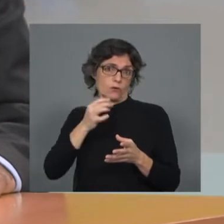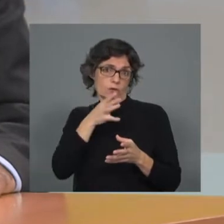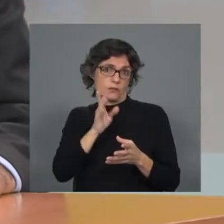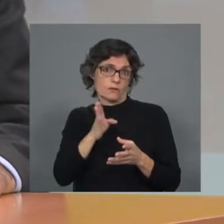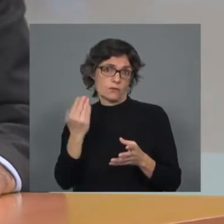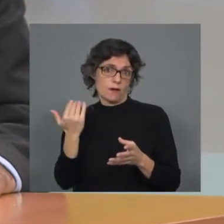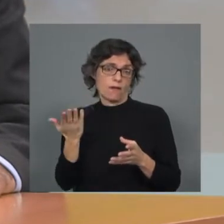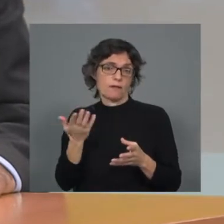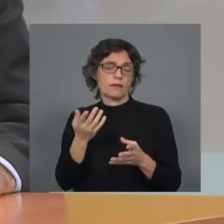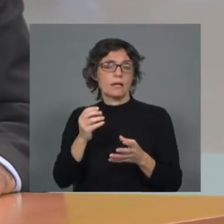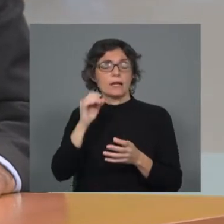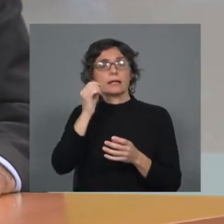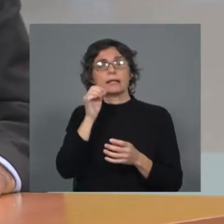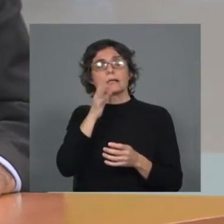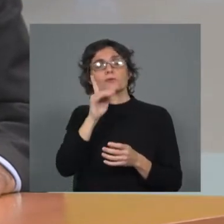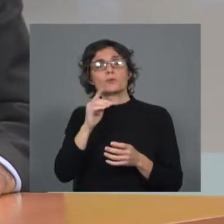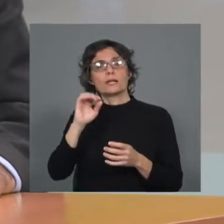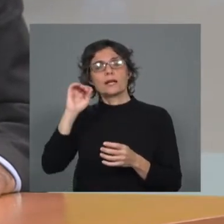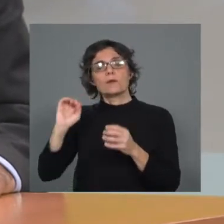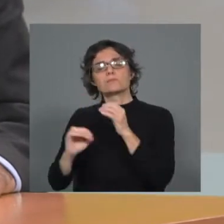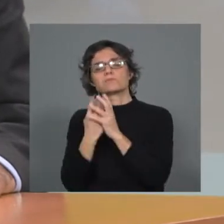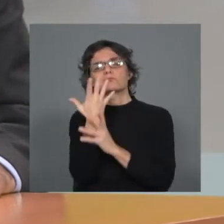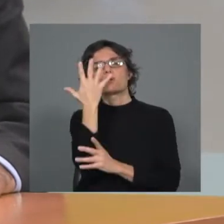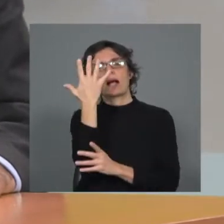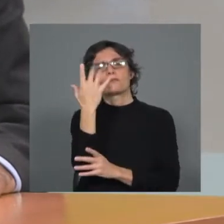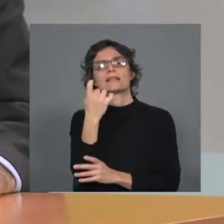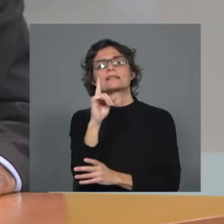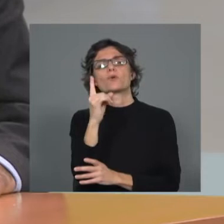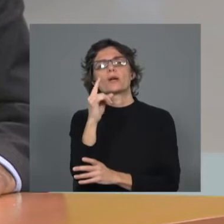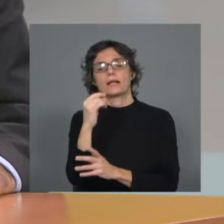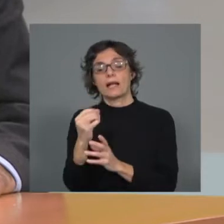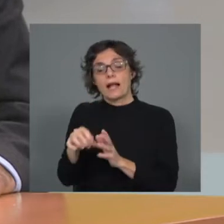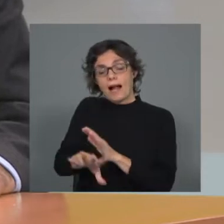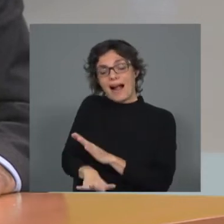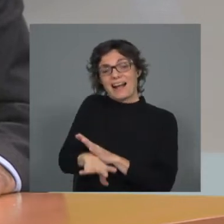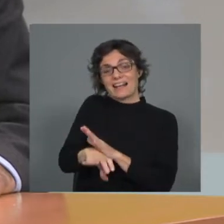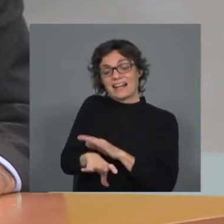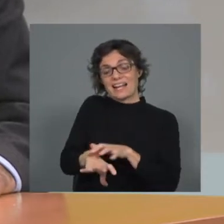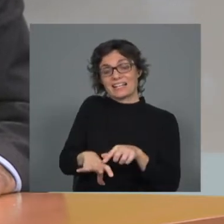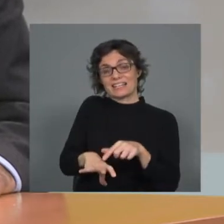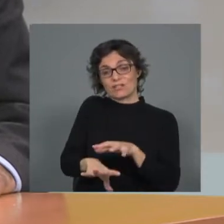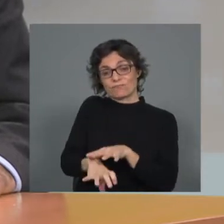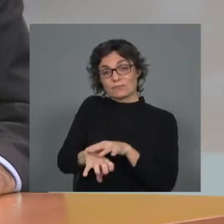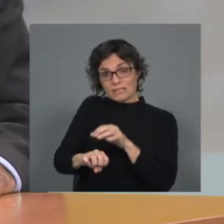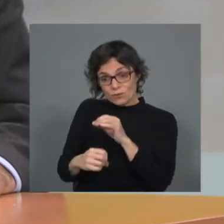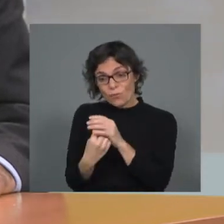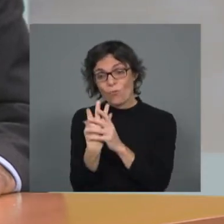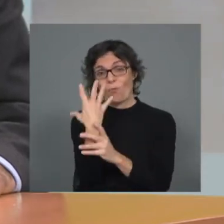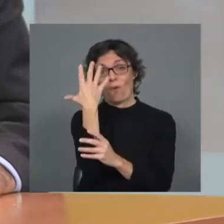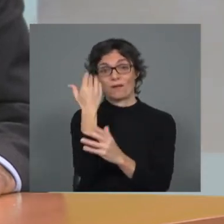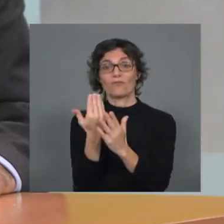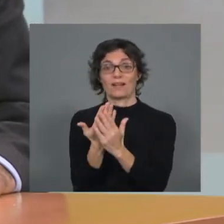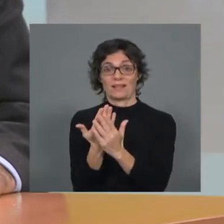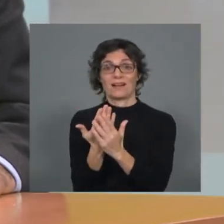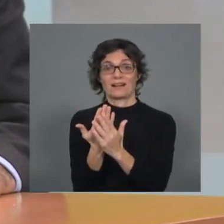esta: uma árvore não cresce sem raízes. Para crescer e dar fruto, uma árvore tem que ter raízes. Portanto, estas raízes são aquele legado que nos pode